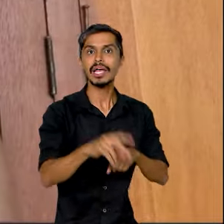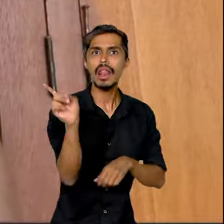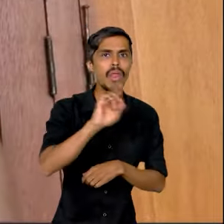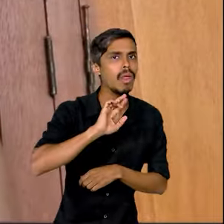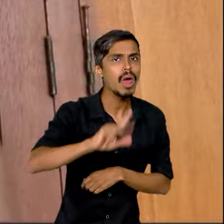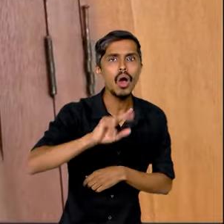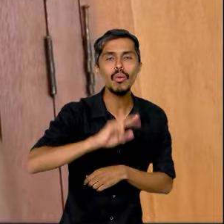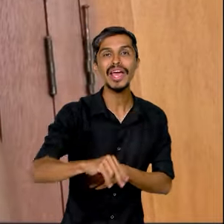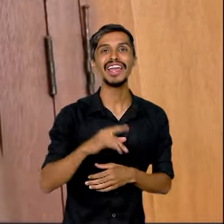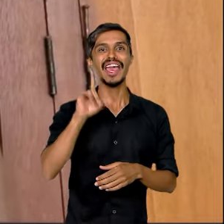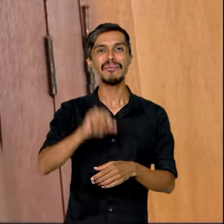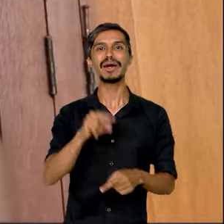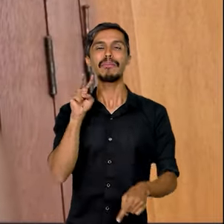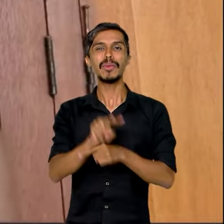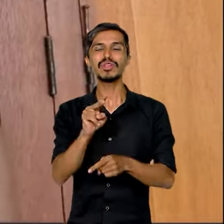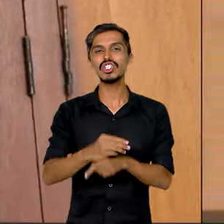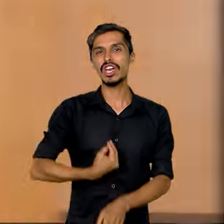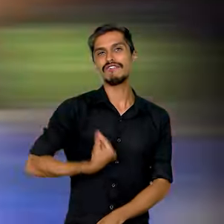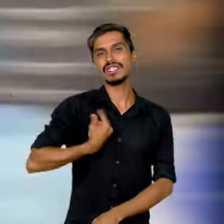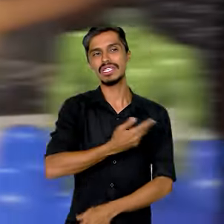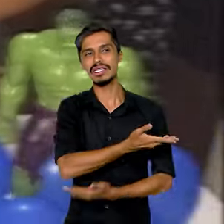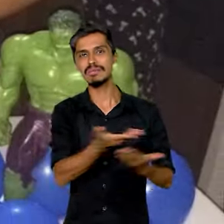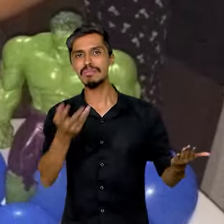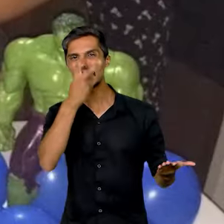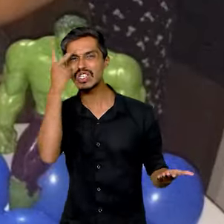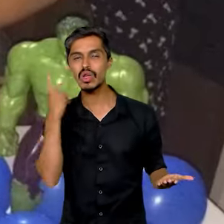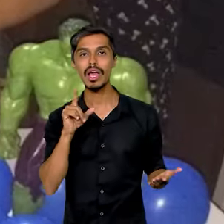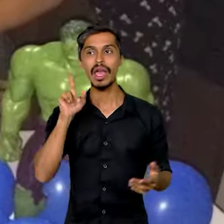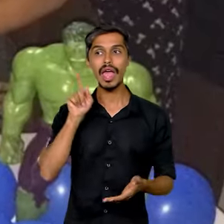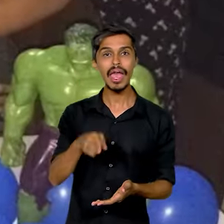das pessoas. É esse que é o mandato.